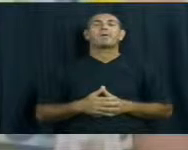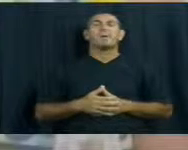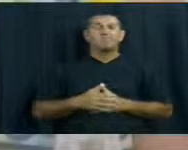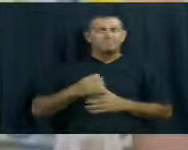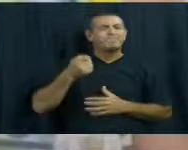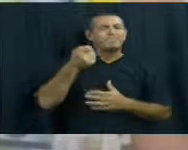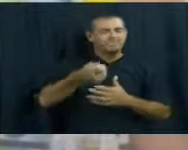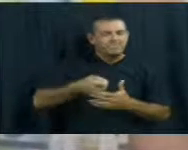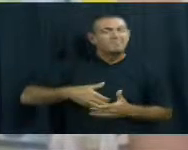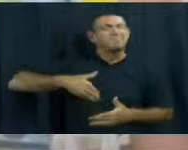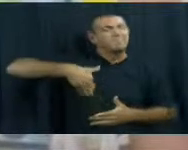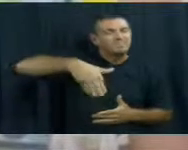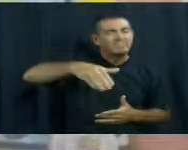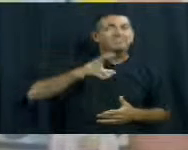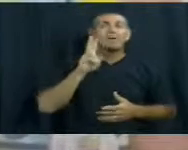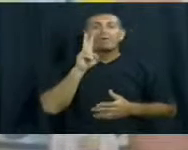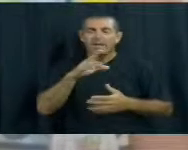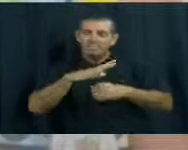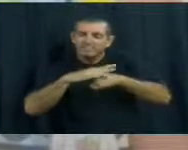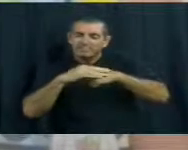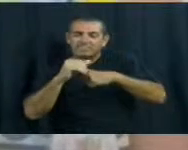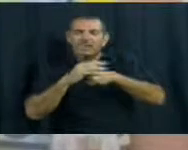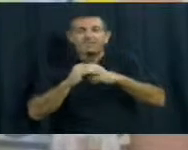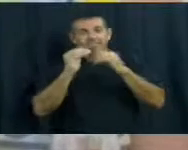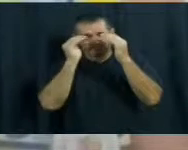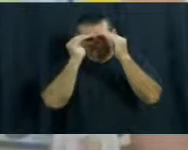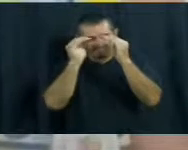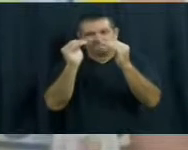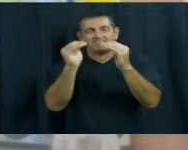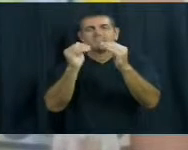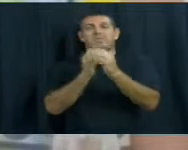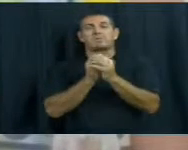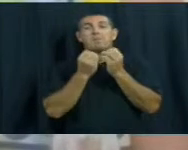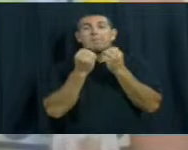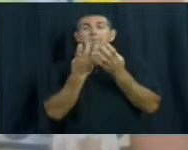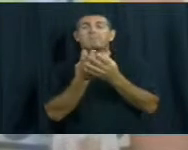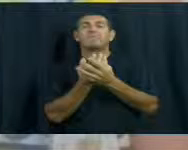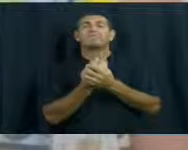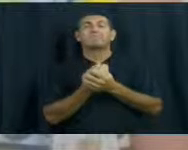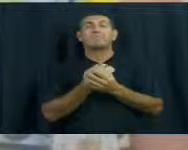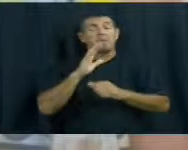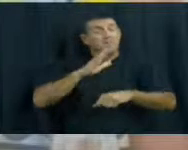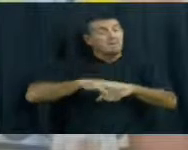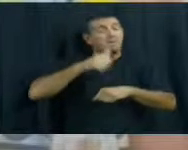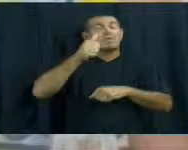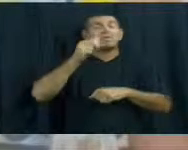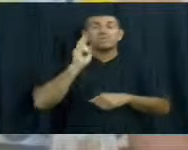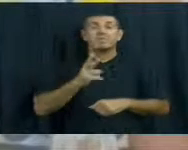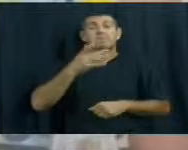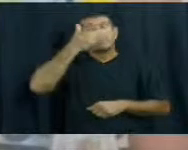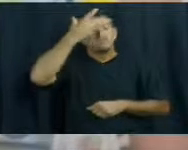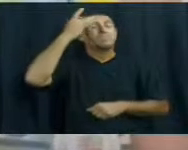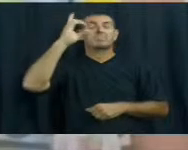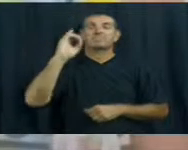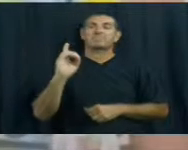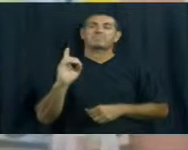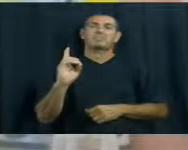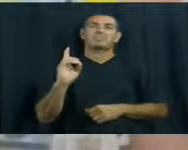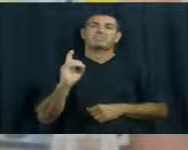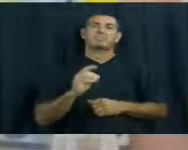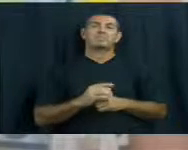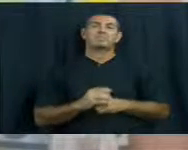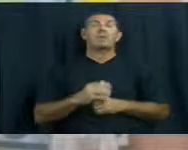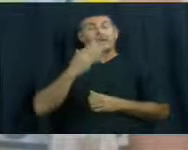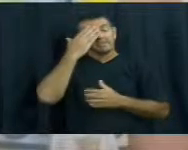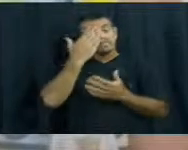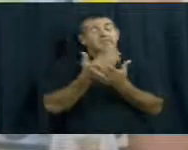esse olhar de carinho, de atenção, né? Buscando sempre a melhoria para as pessoas com deficiência,